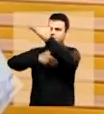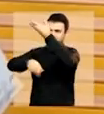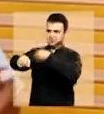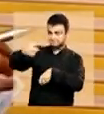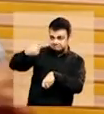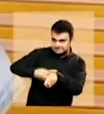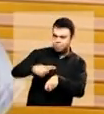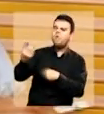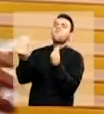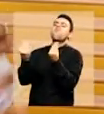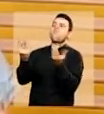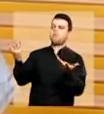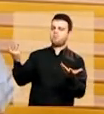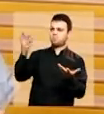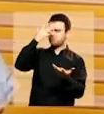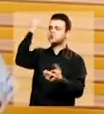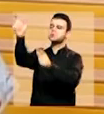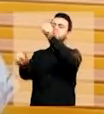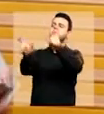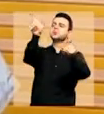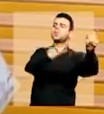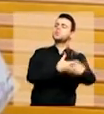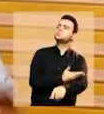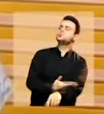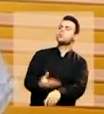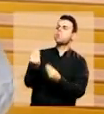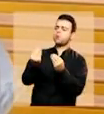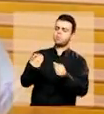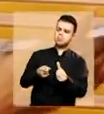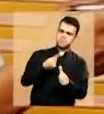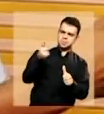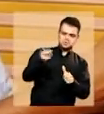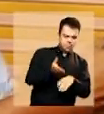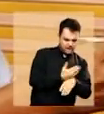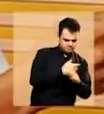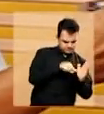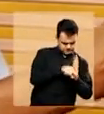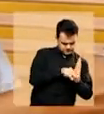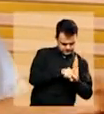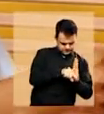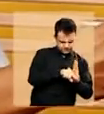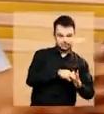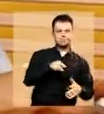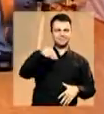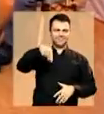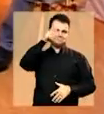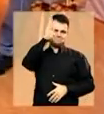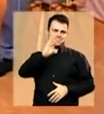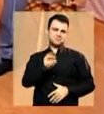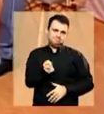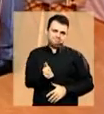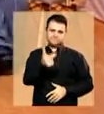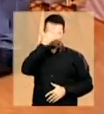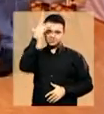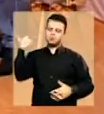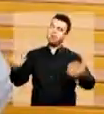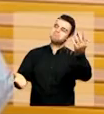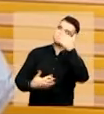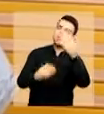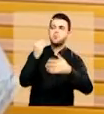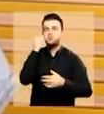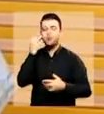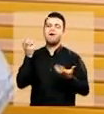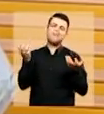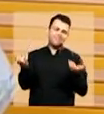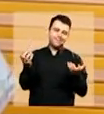a questão de costumes e hábitos? Você chegou a pesquisar antes, a gente falou aqui sobre o abraçar, o beijar, né? Como o brasileiro é